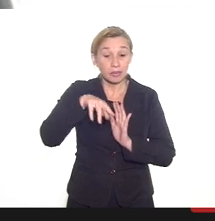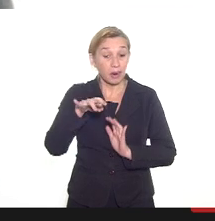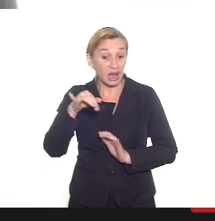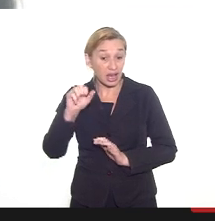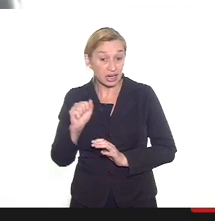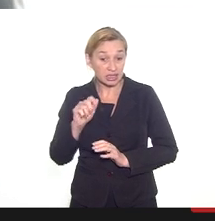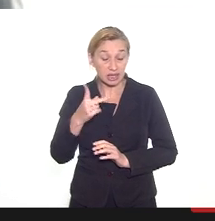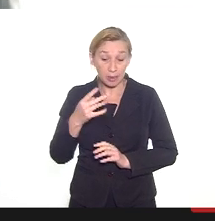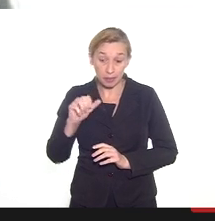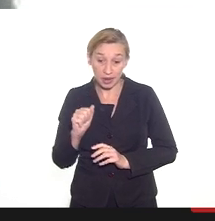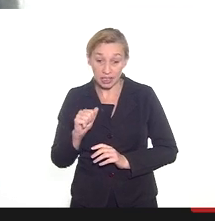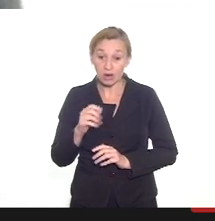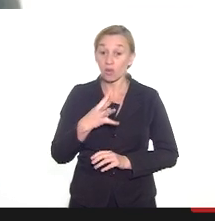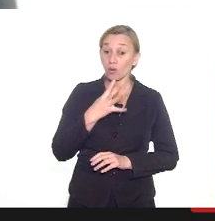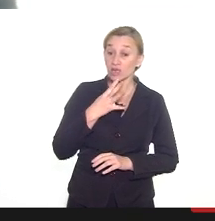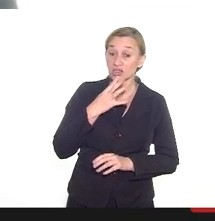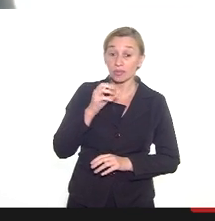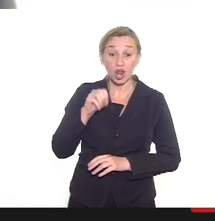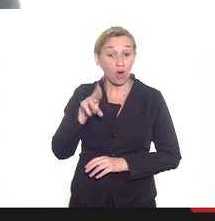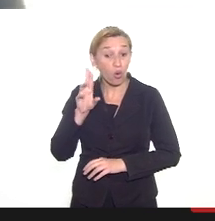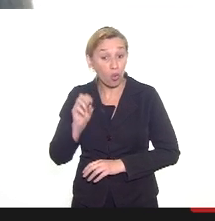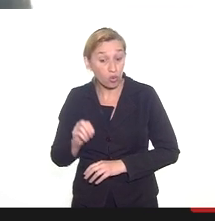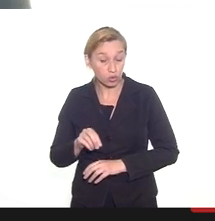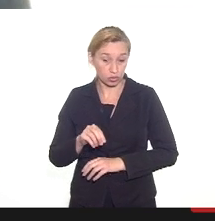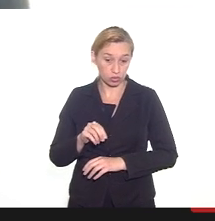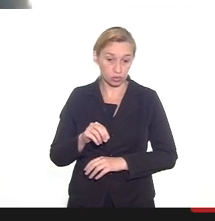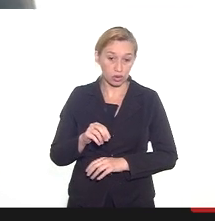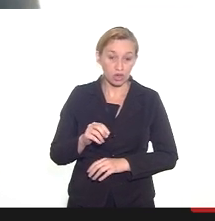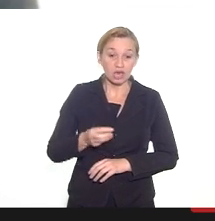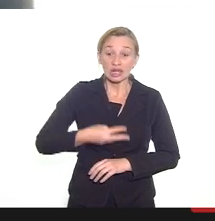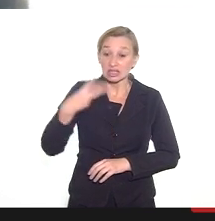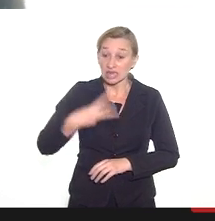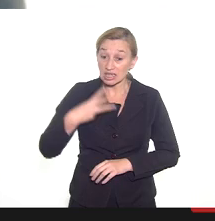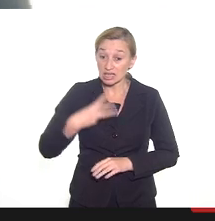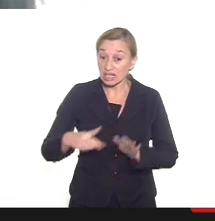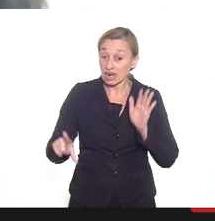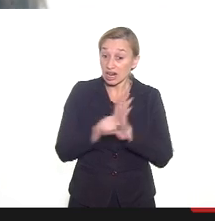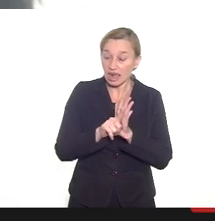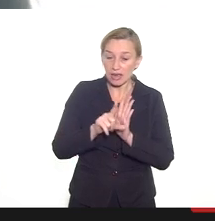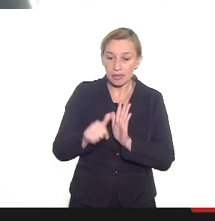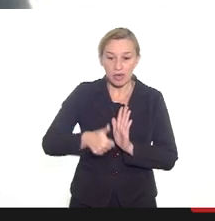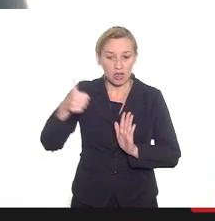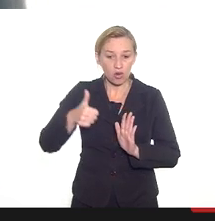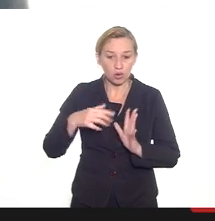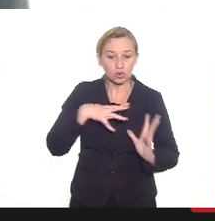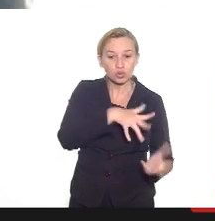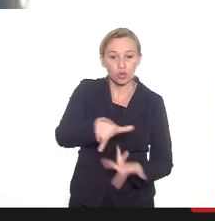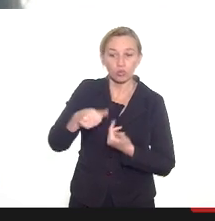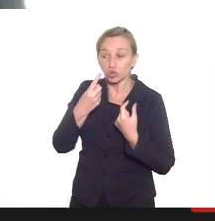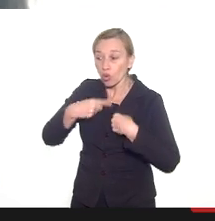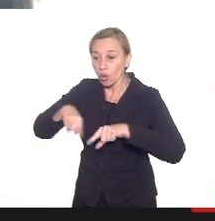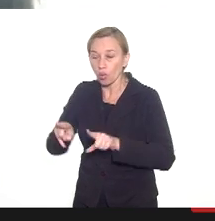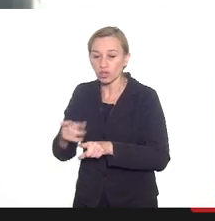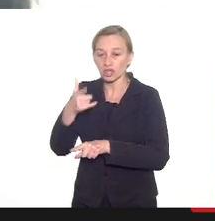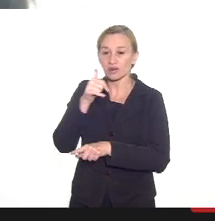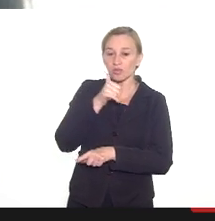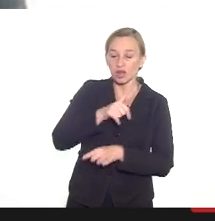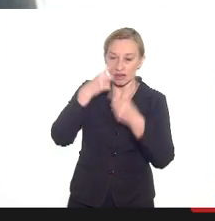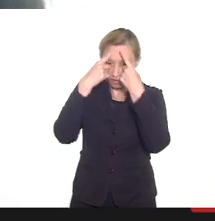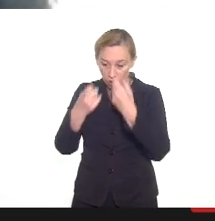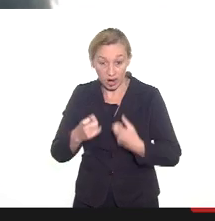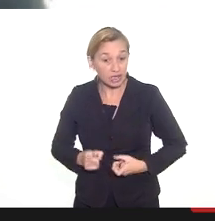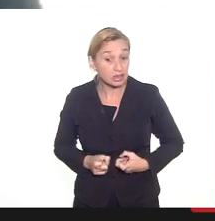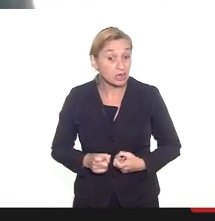Penha, reconhecida pela ONU como a melhor terceira legislação do mundo de combate e enfrentamento à violência contra a